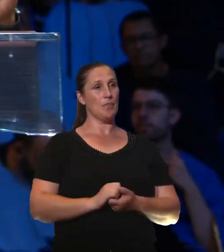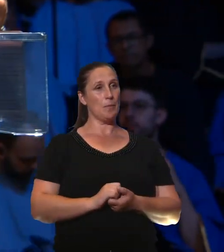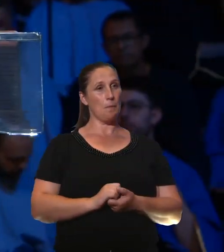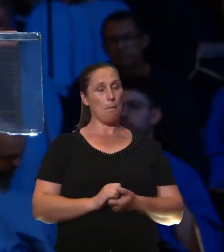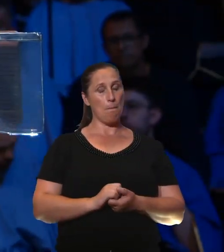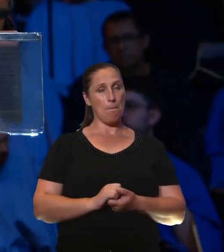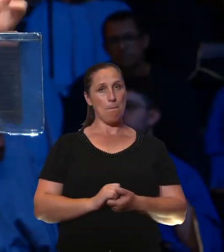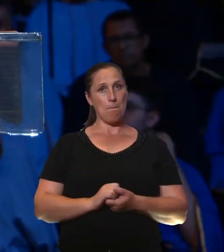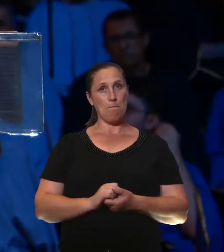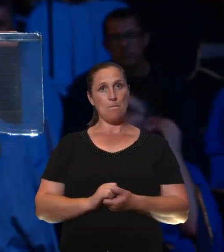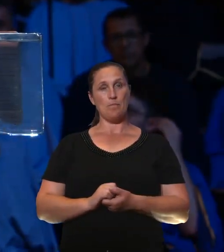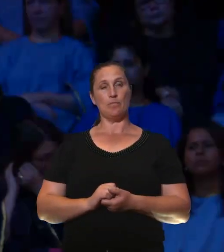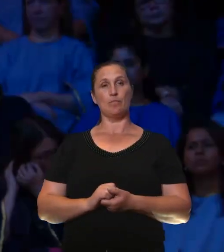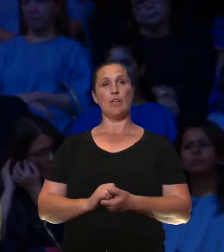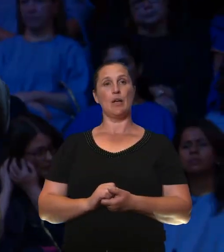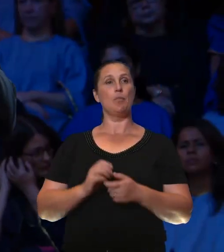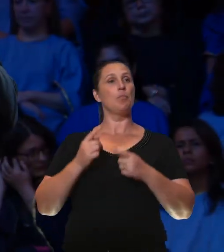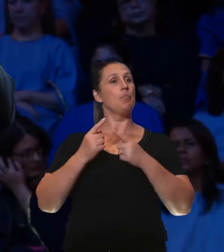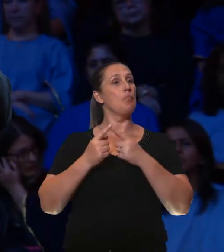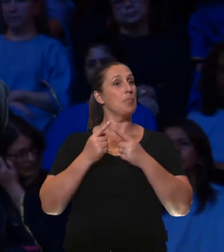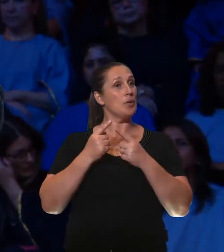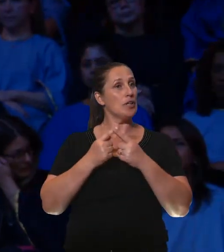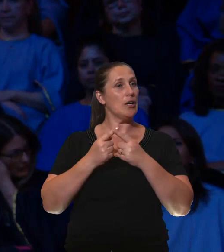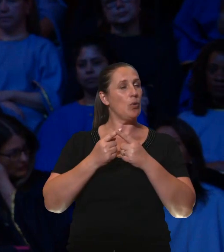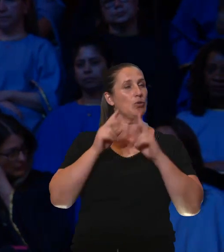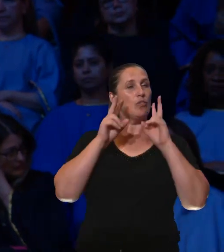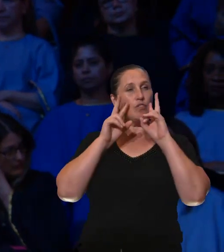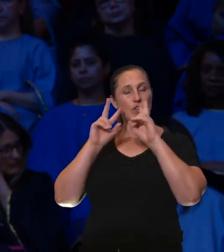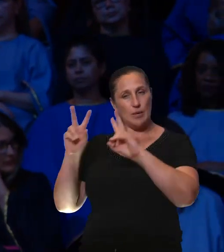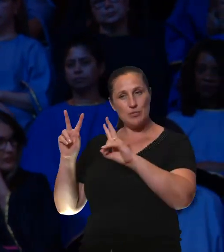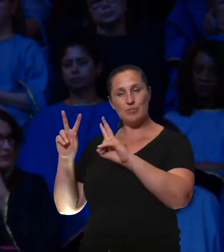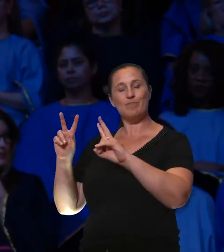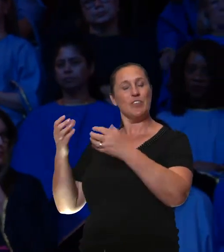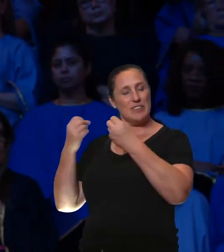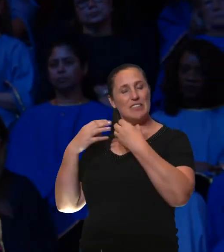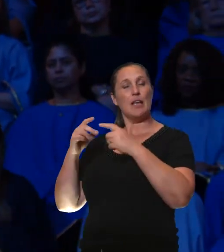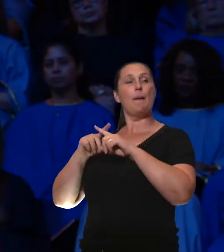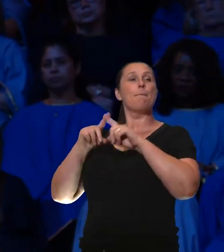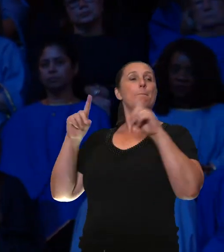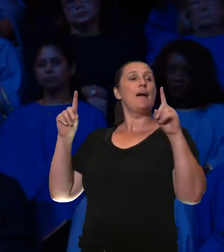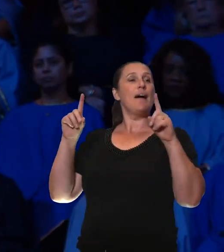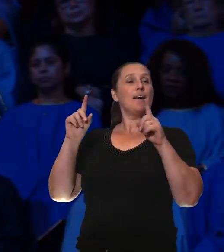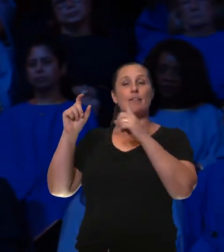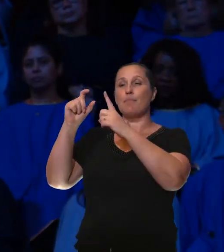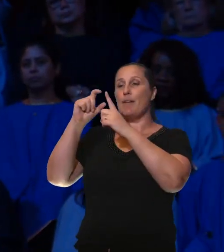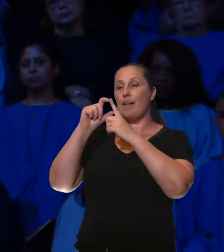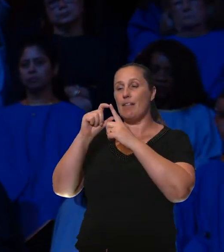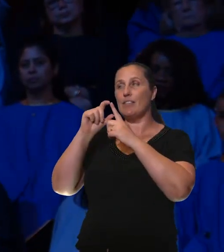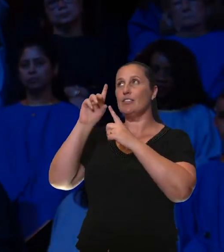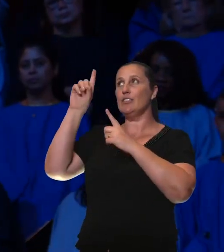Porque a visão inspira, mas a palavra de Deus gera fé.